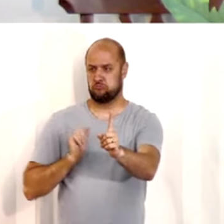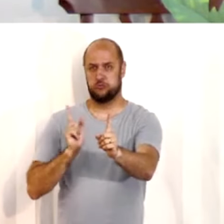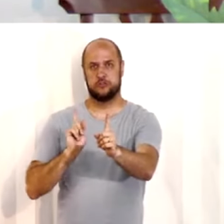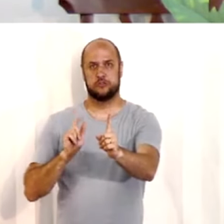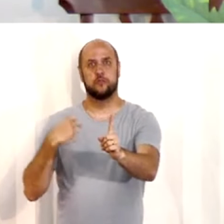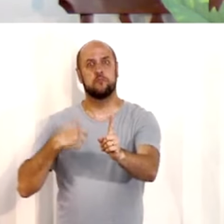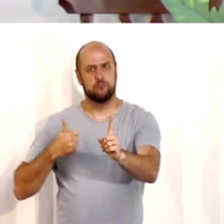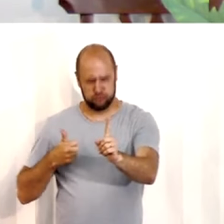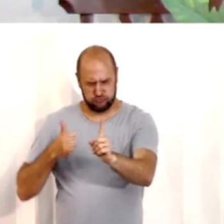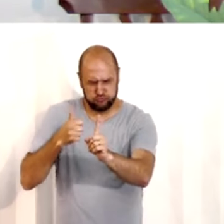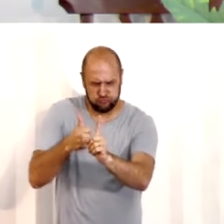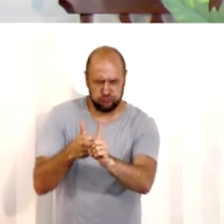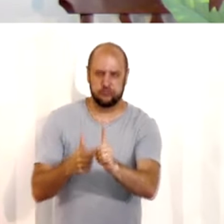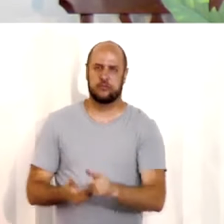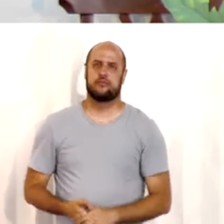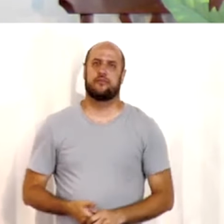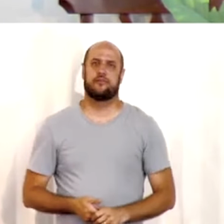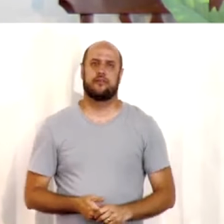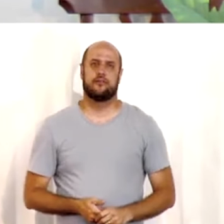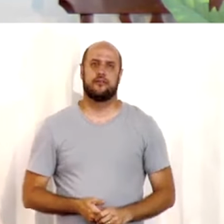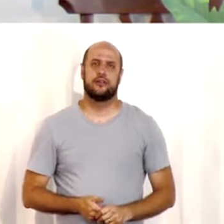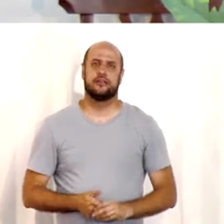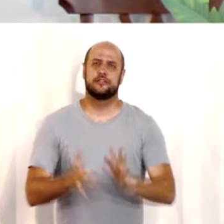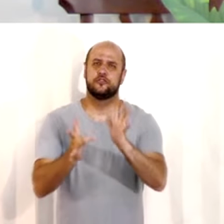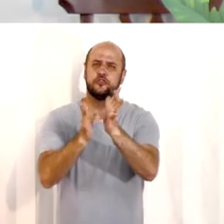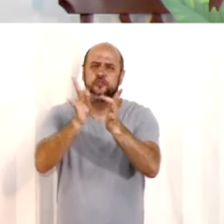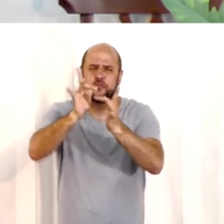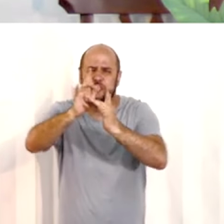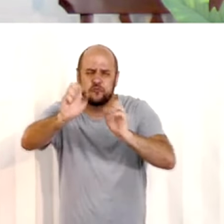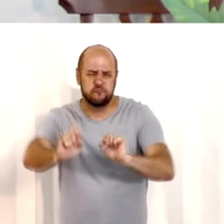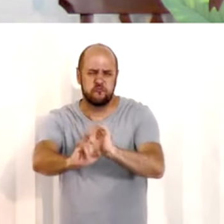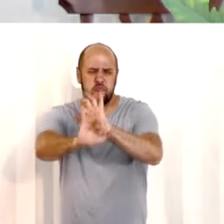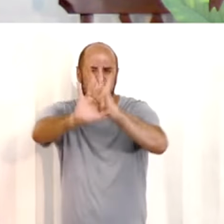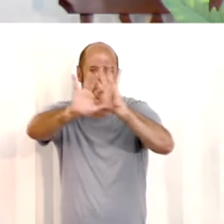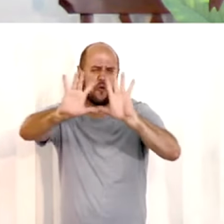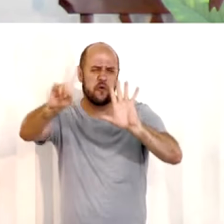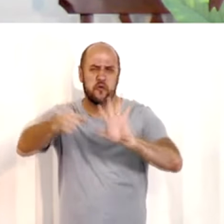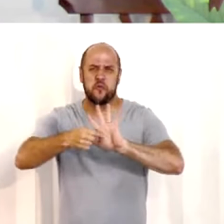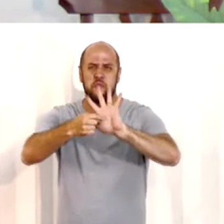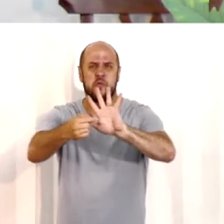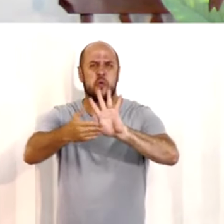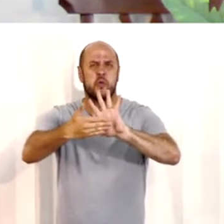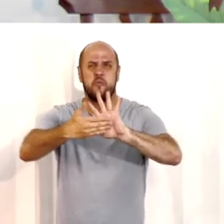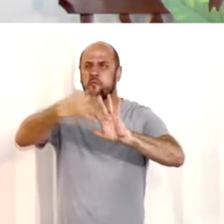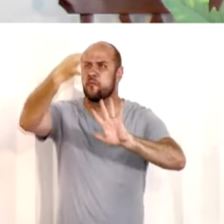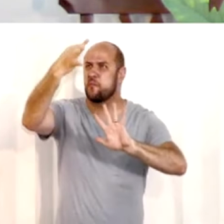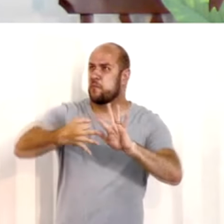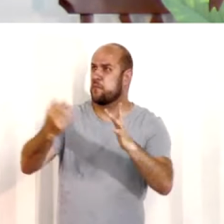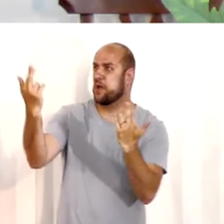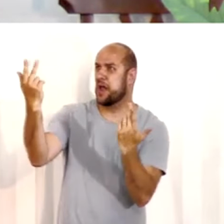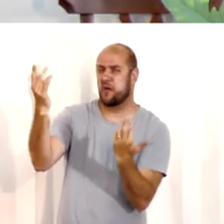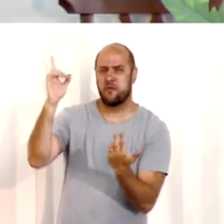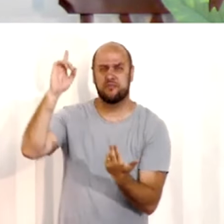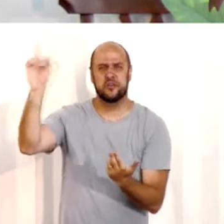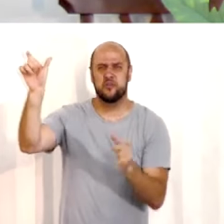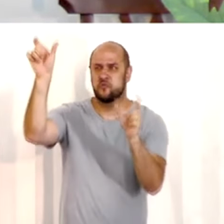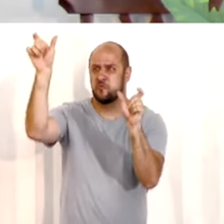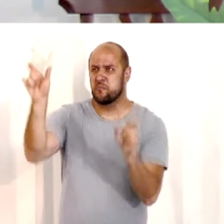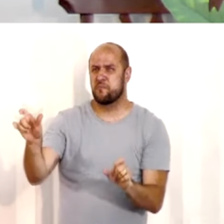né? Jesus é o resplendor da glória, a expressão exata do ser de